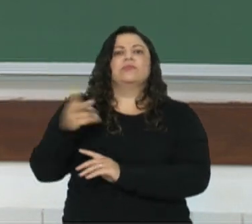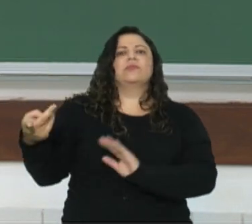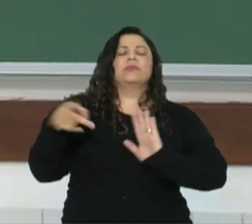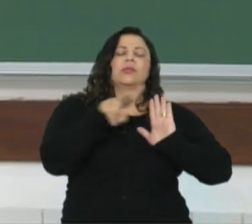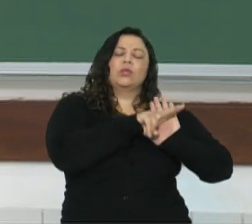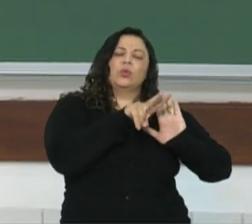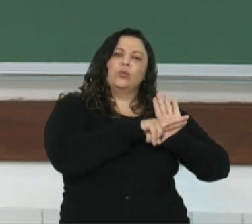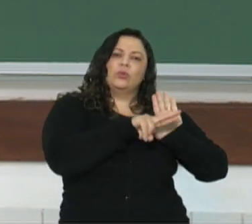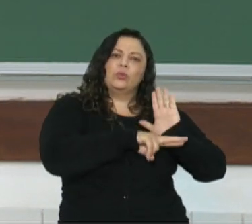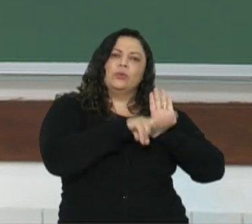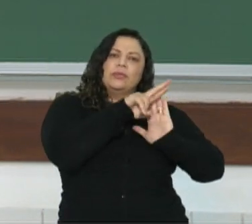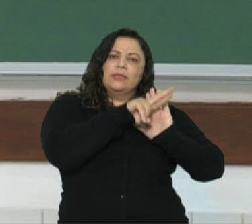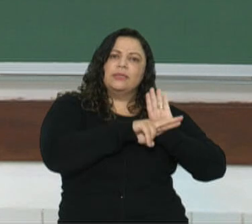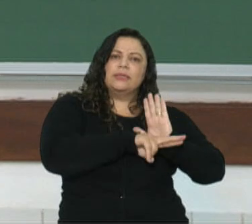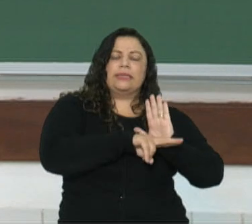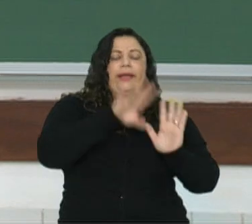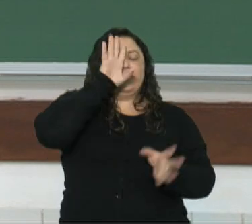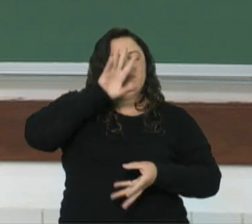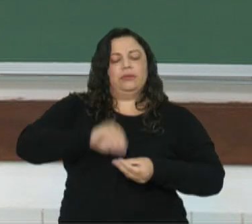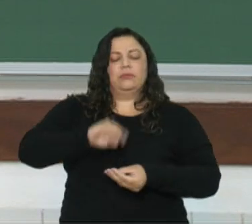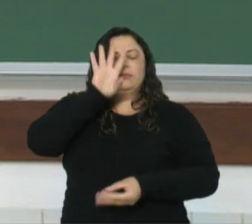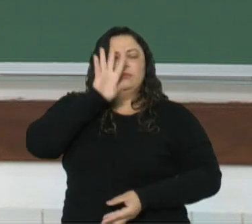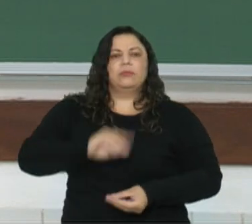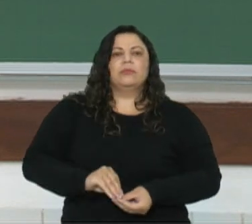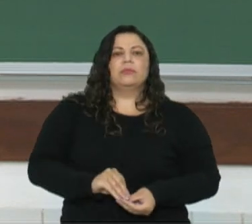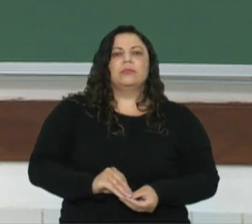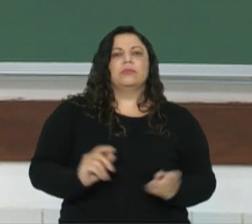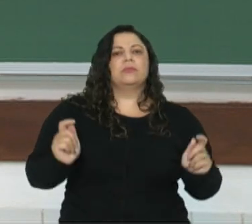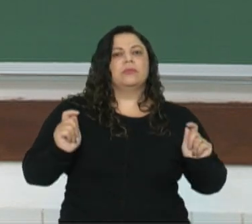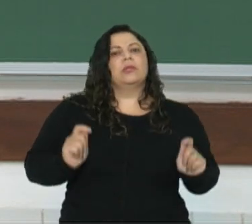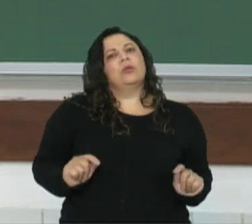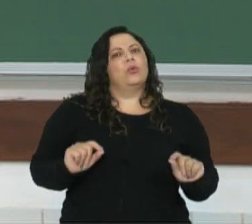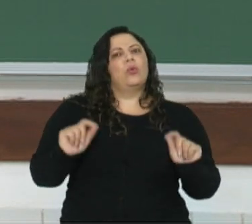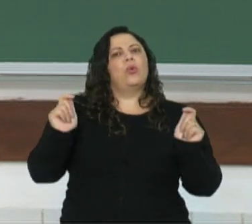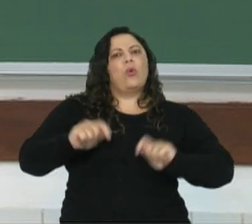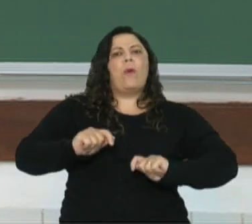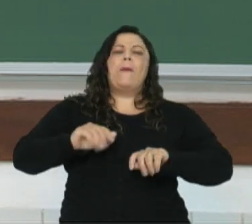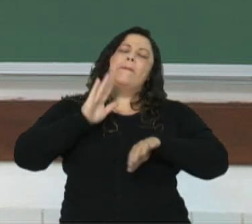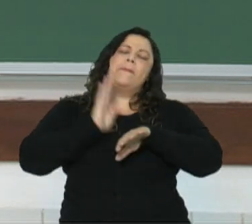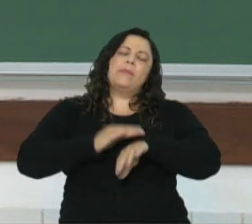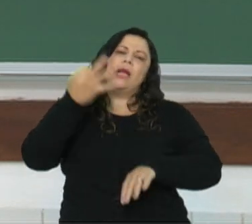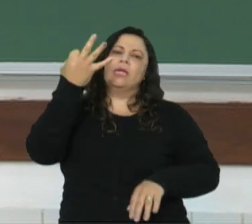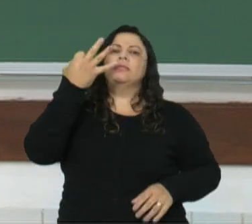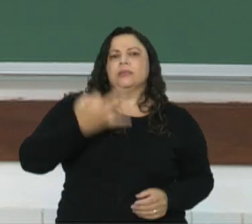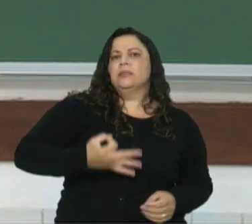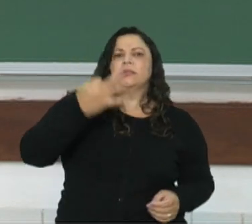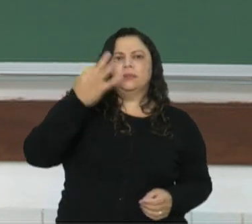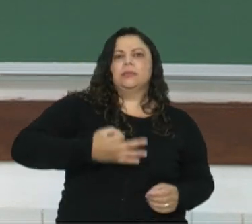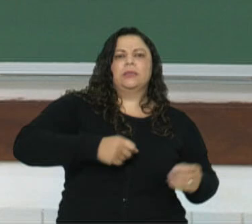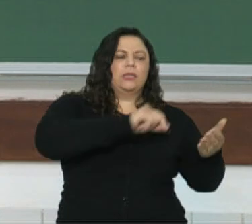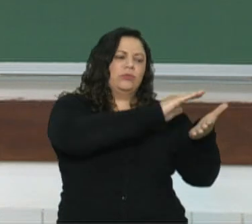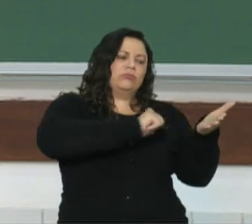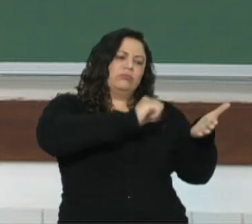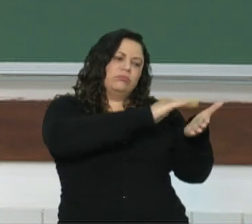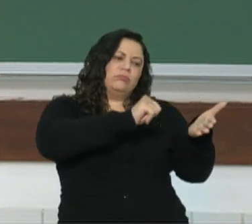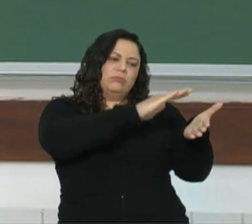regras para chegar à conclusão. Ele coloca que o mais adequado seria essa